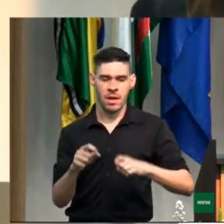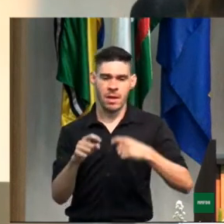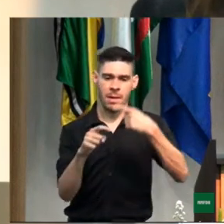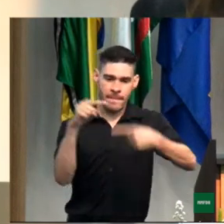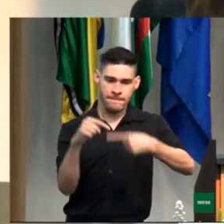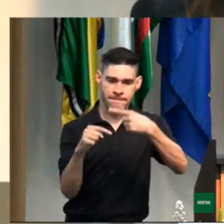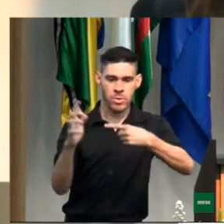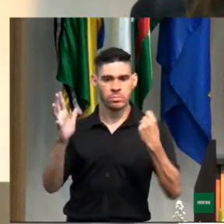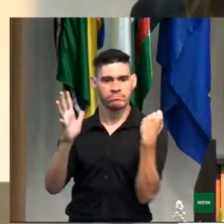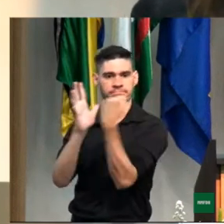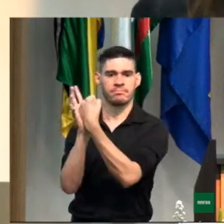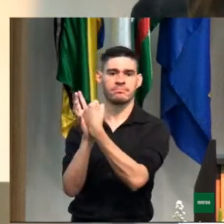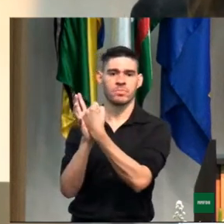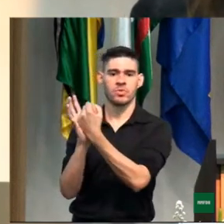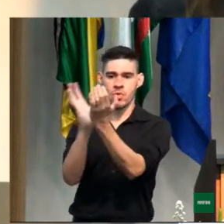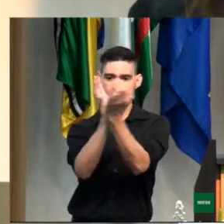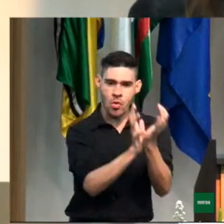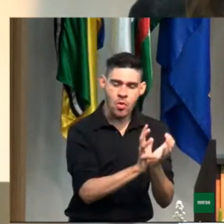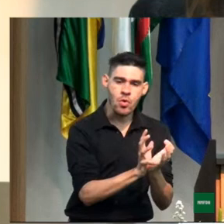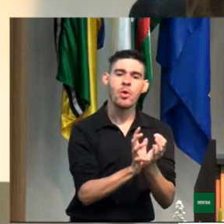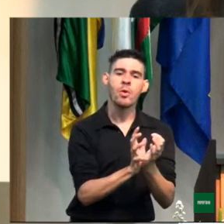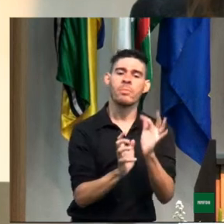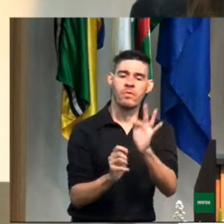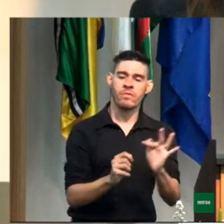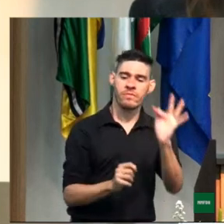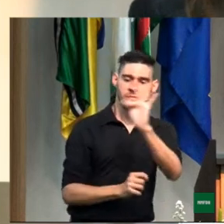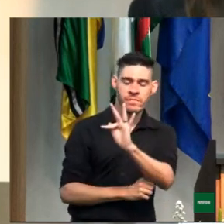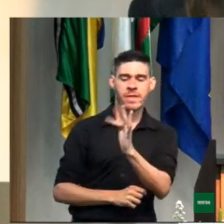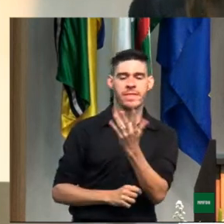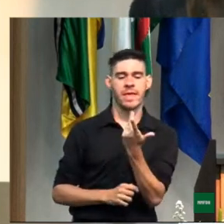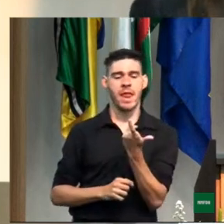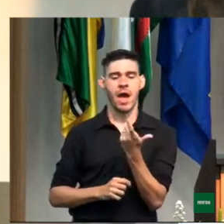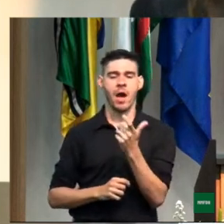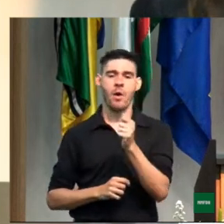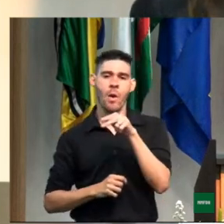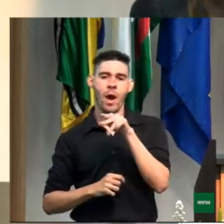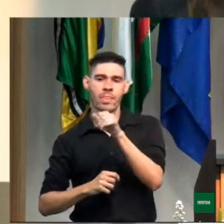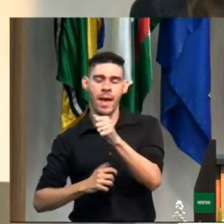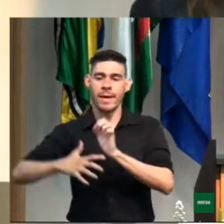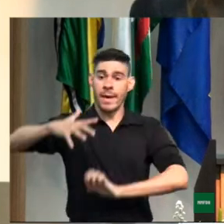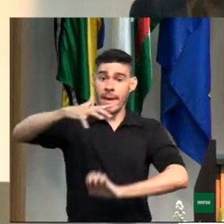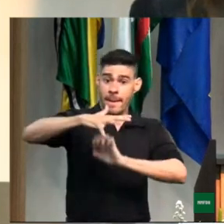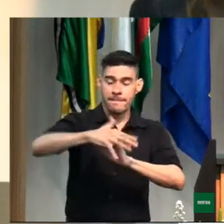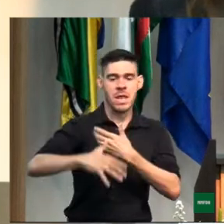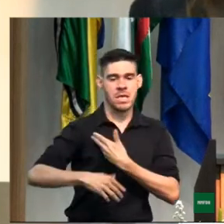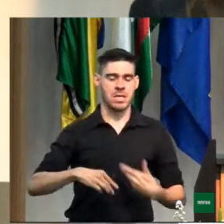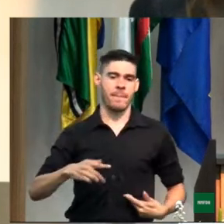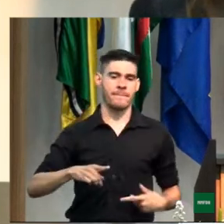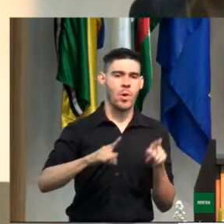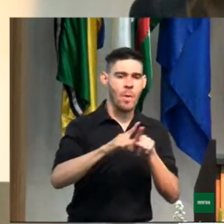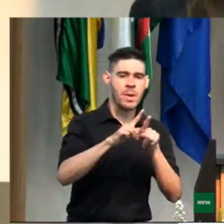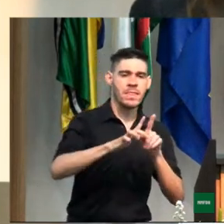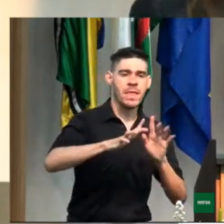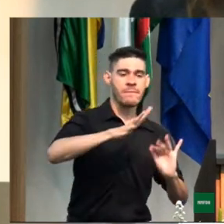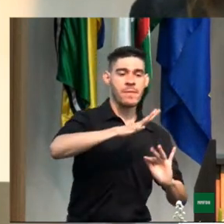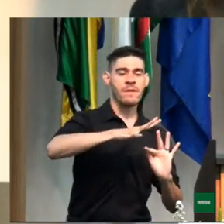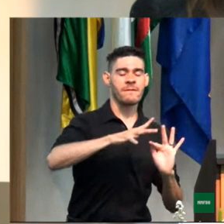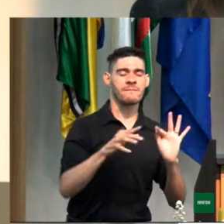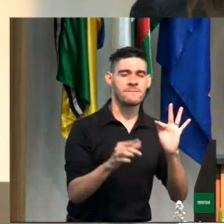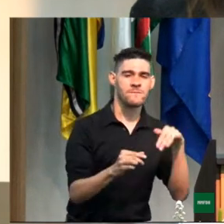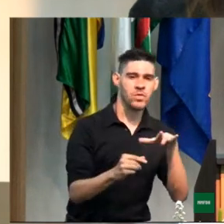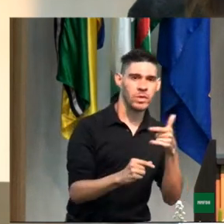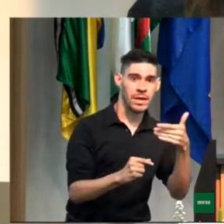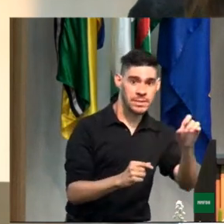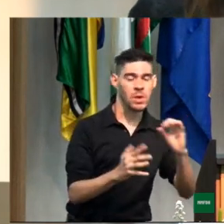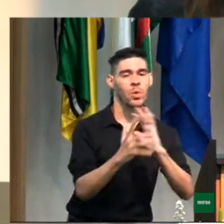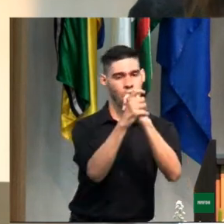órgãos federais, em autarquias, né, em empresas públicas e fundações. Quero cumprimentar especialmente